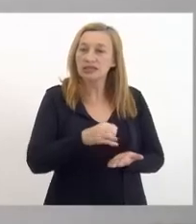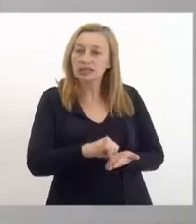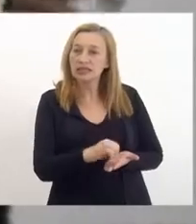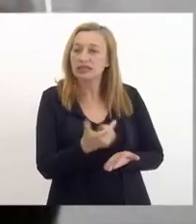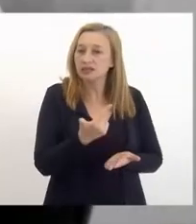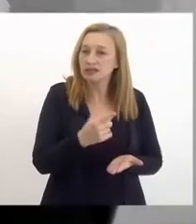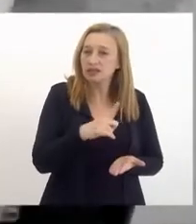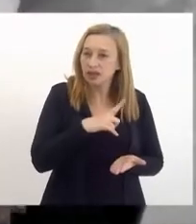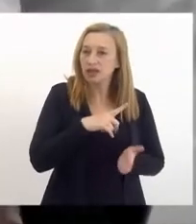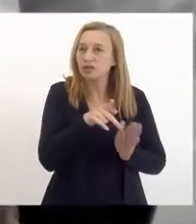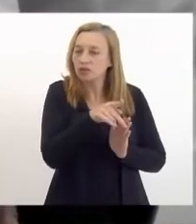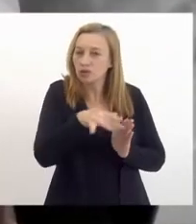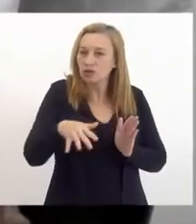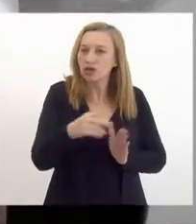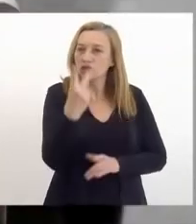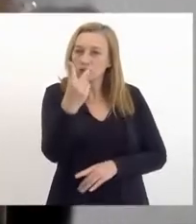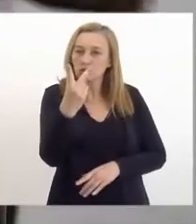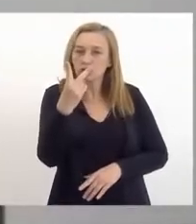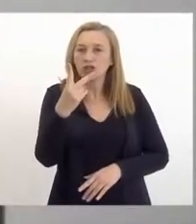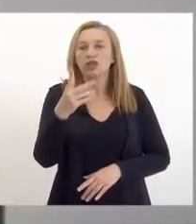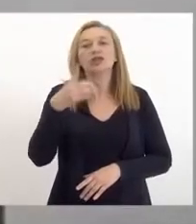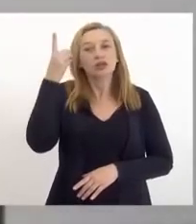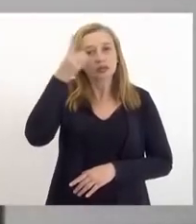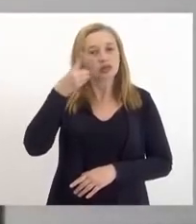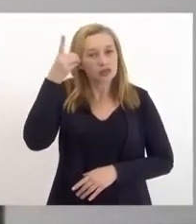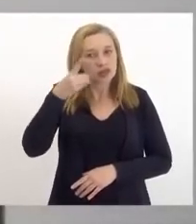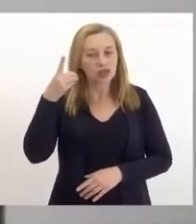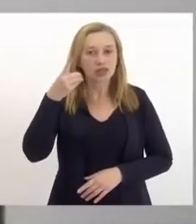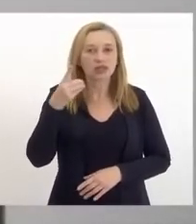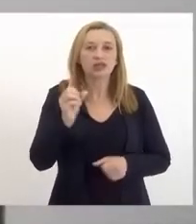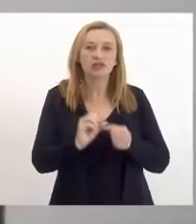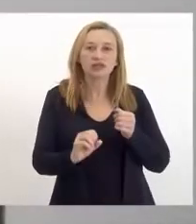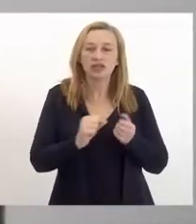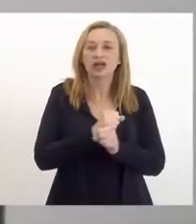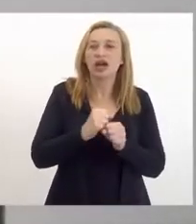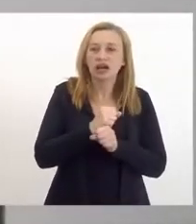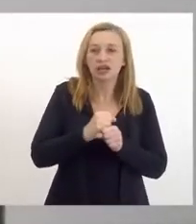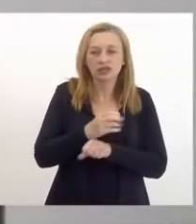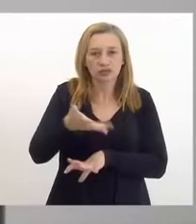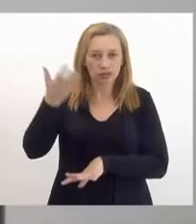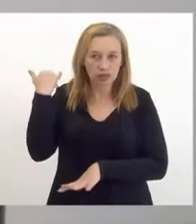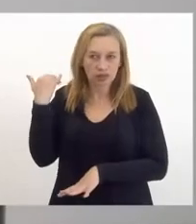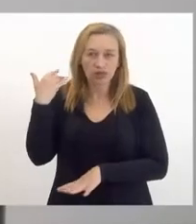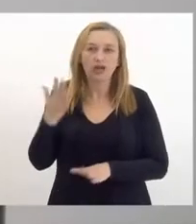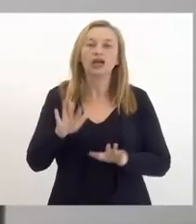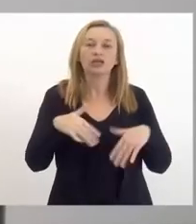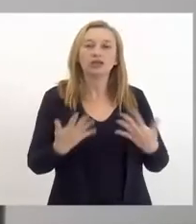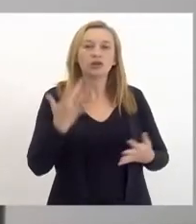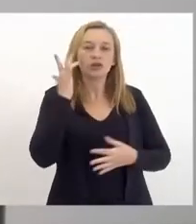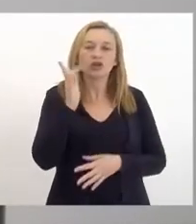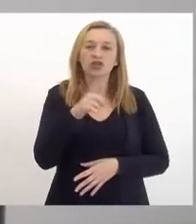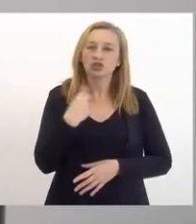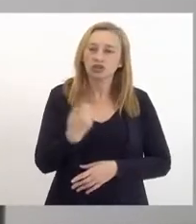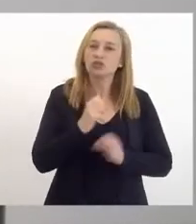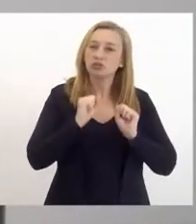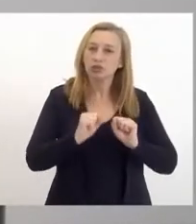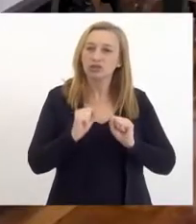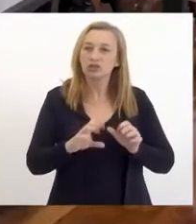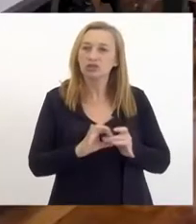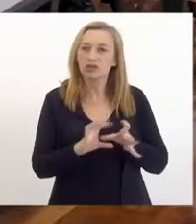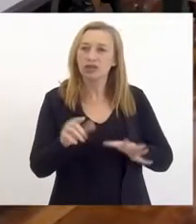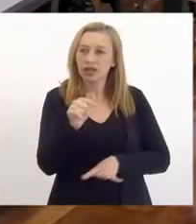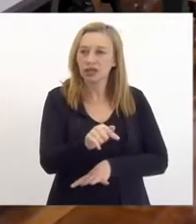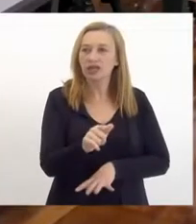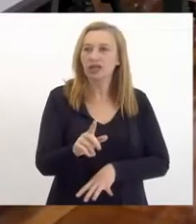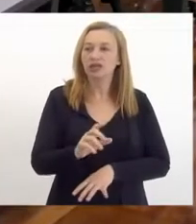um protocolo de duas deputadas que foi feito há alguns anos atrás. Então, acho que a gente pode aqui deliberar